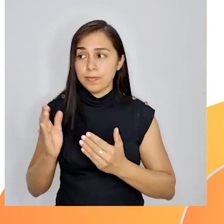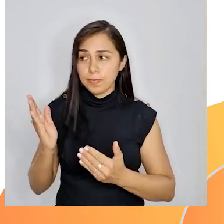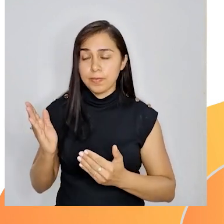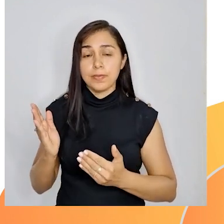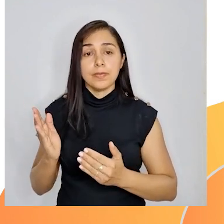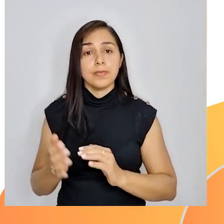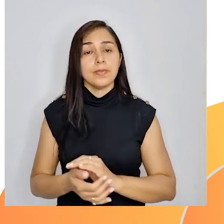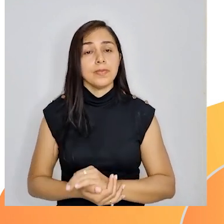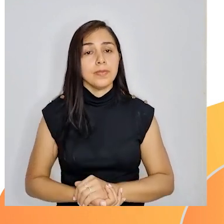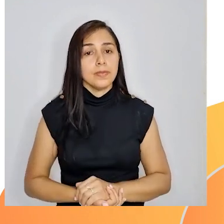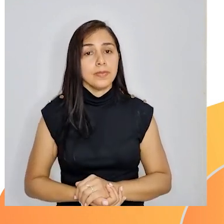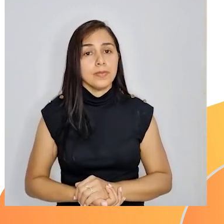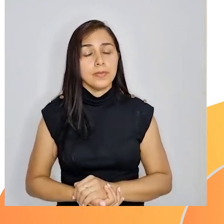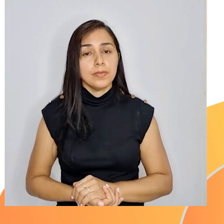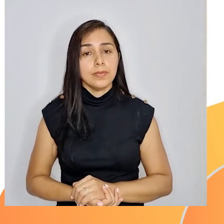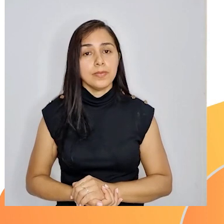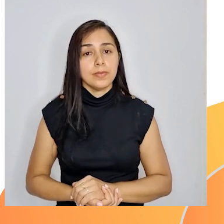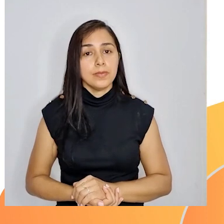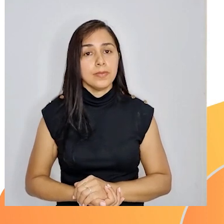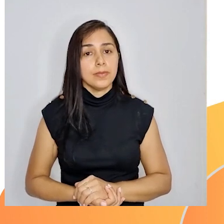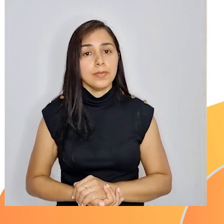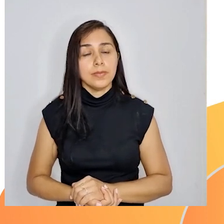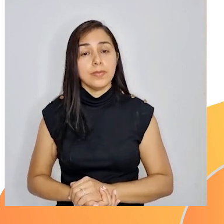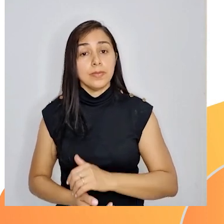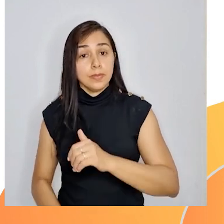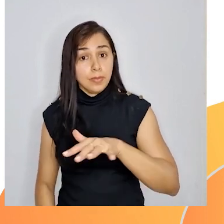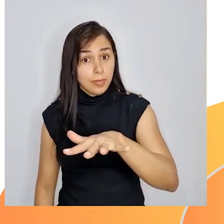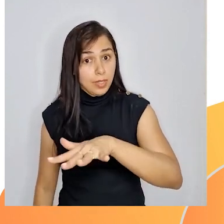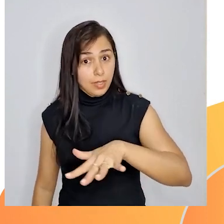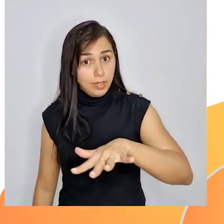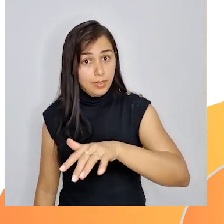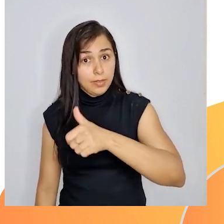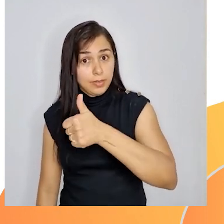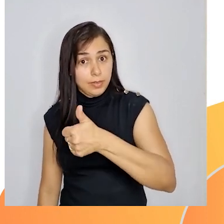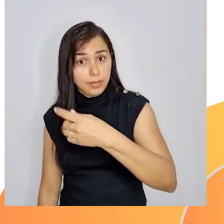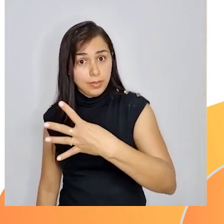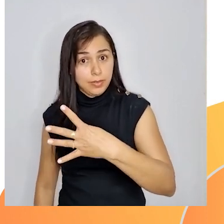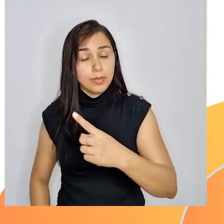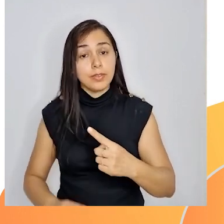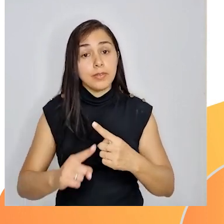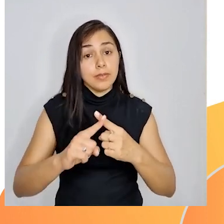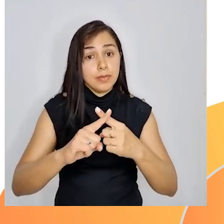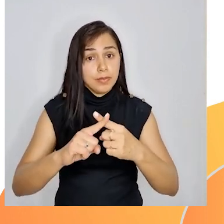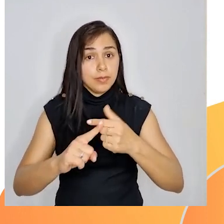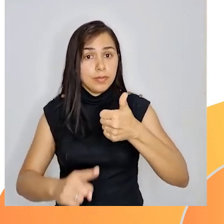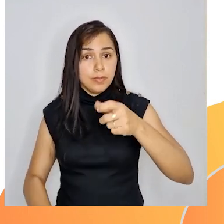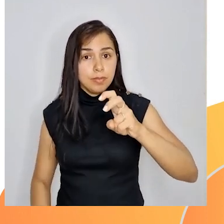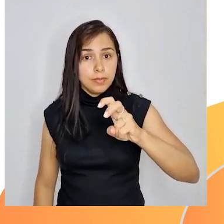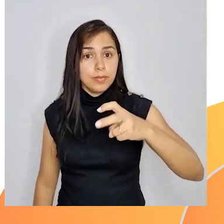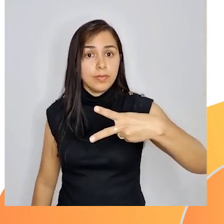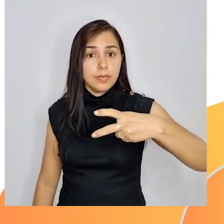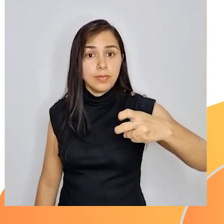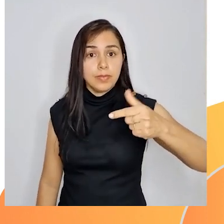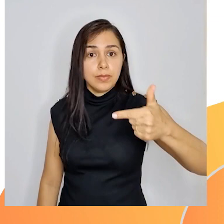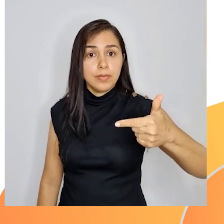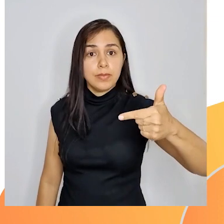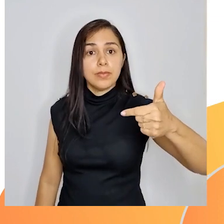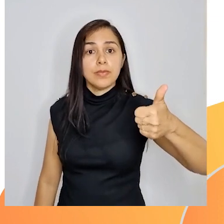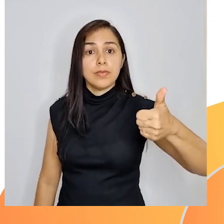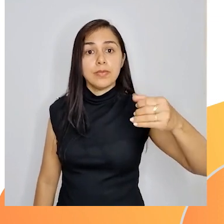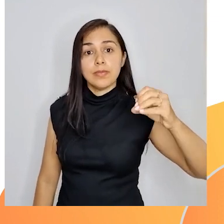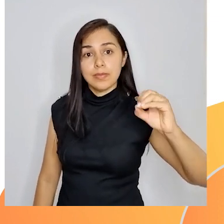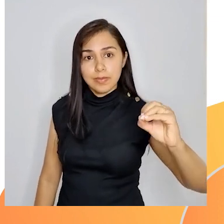dois então a gente tem que essa área é de 210 centímetros quadrados